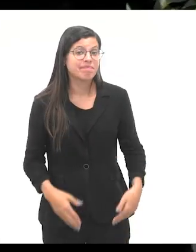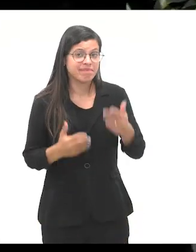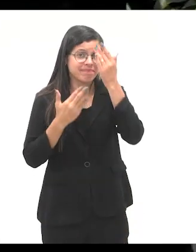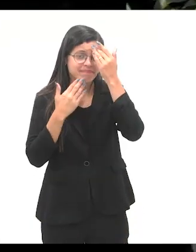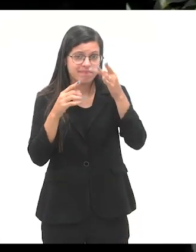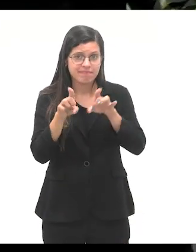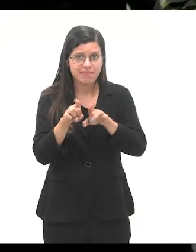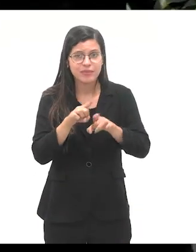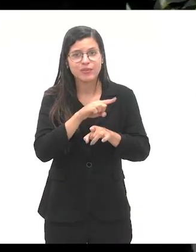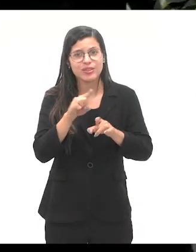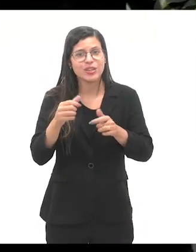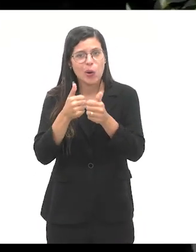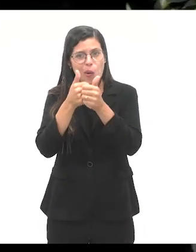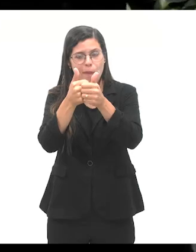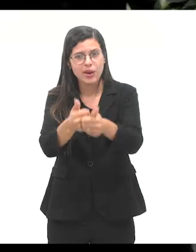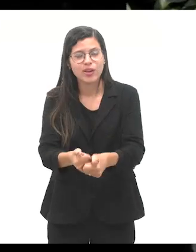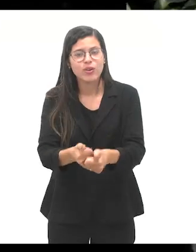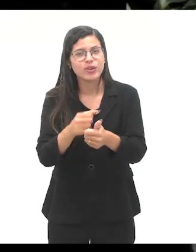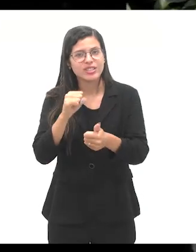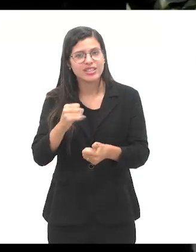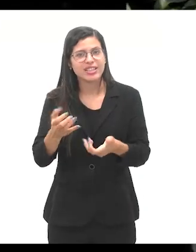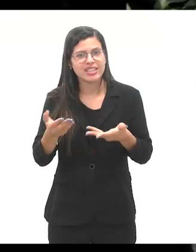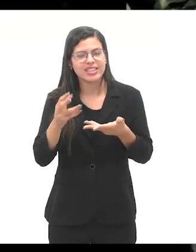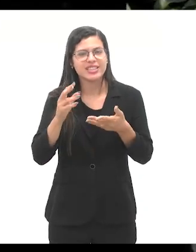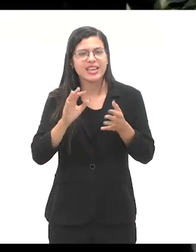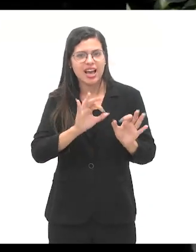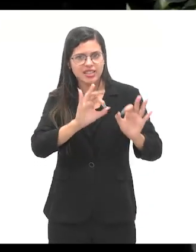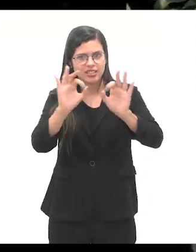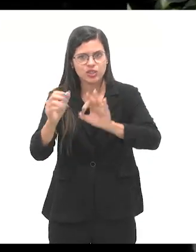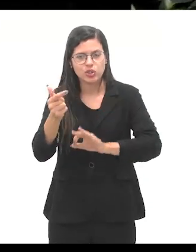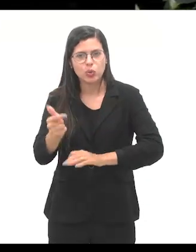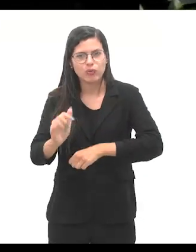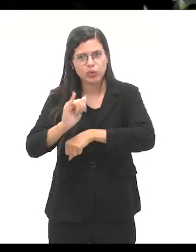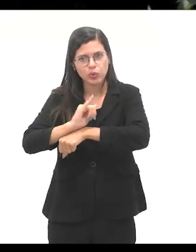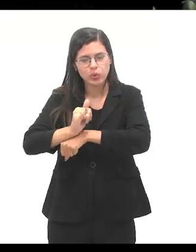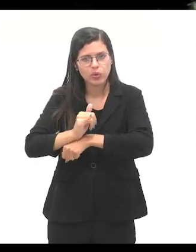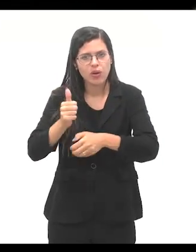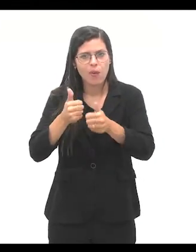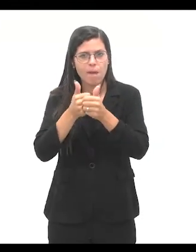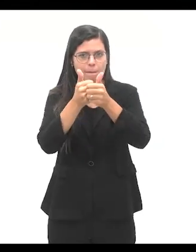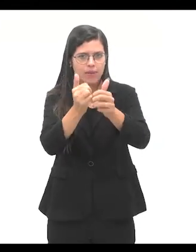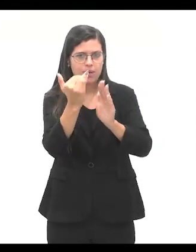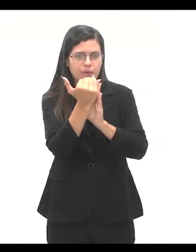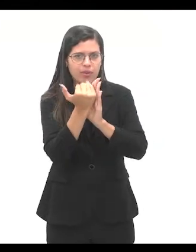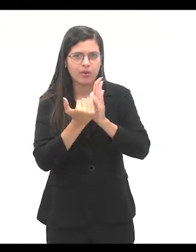que nos acompanhou. Gostou do programa? Quer rever? Acesse o nosso canal no YouTube